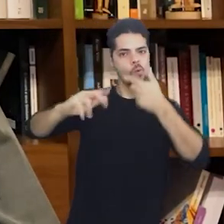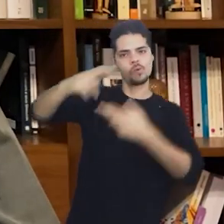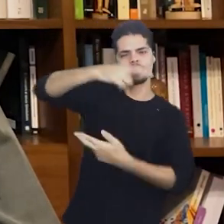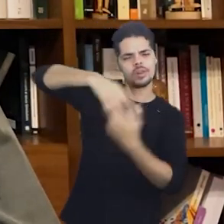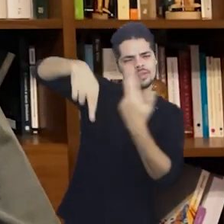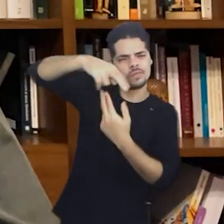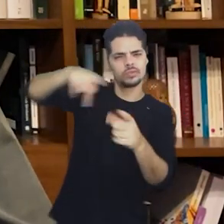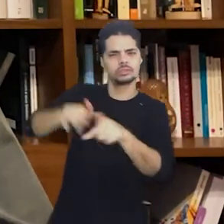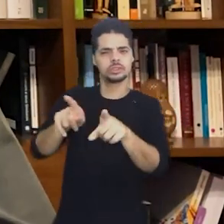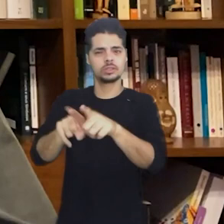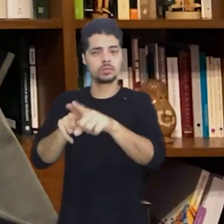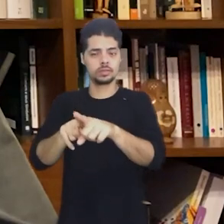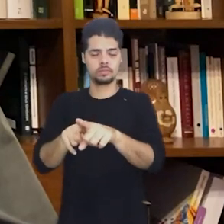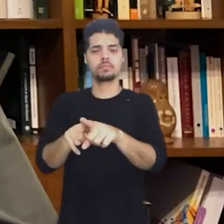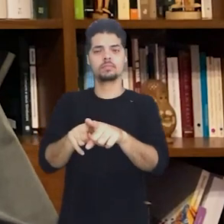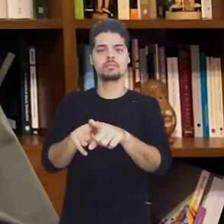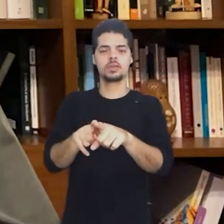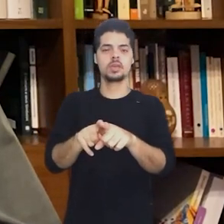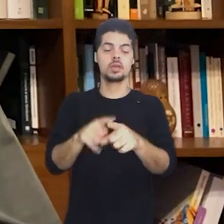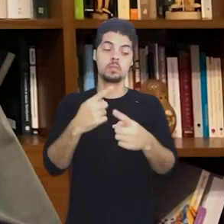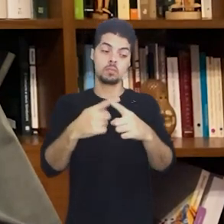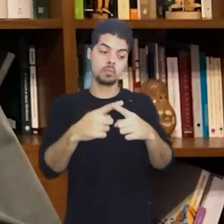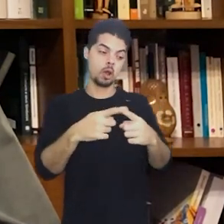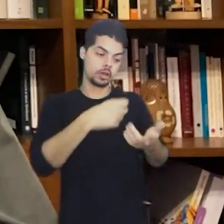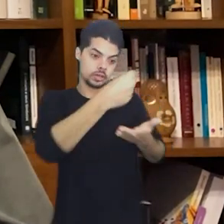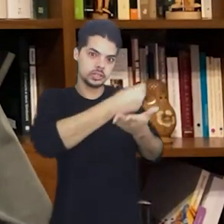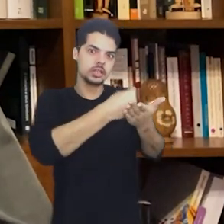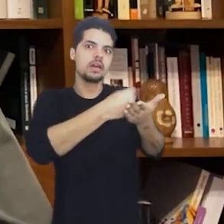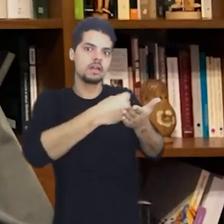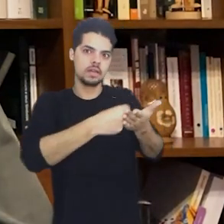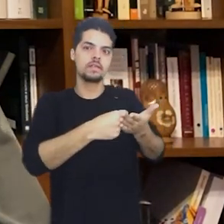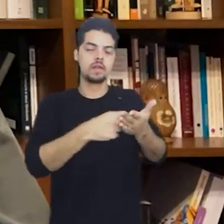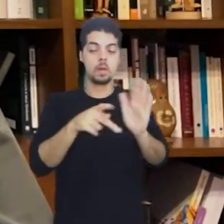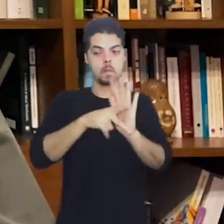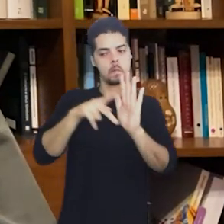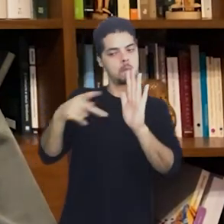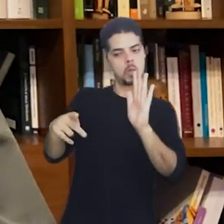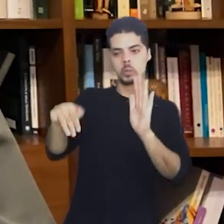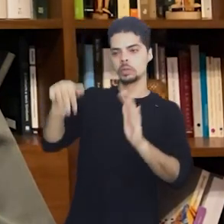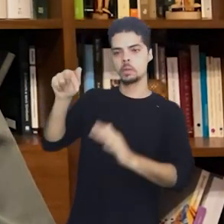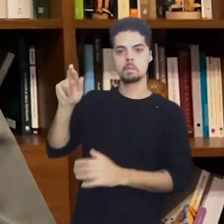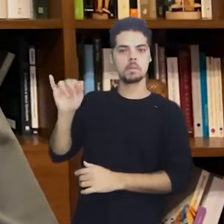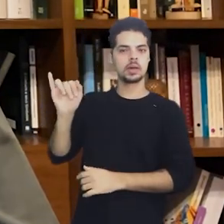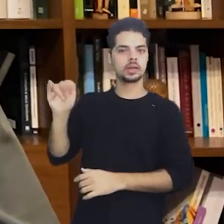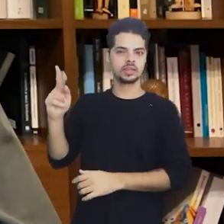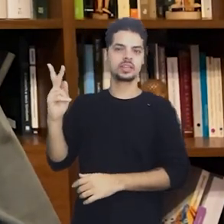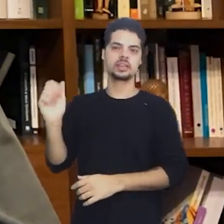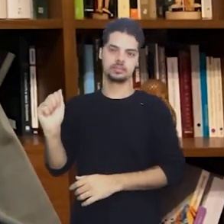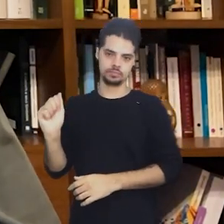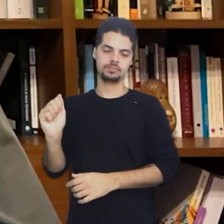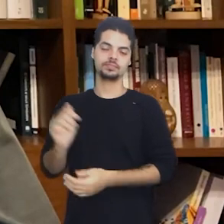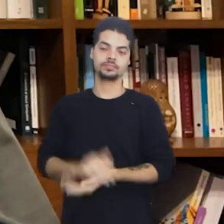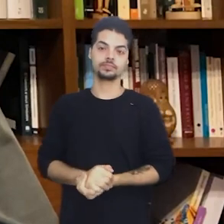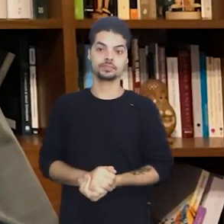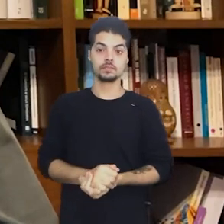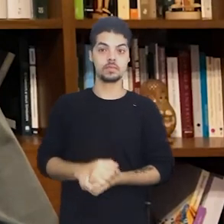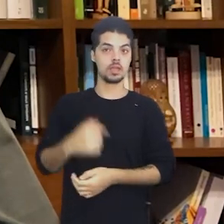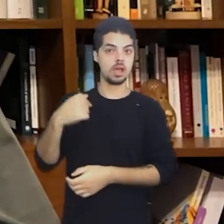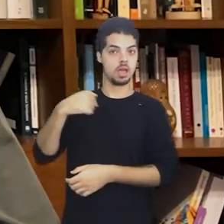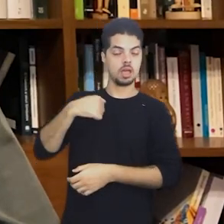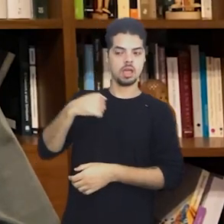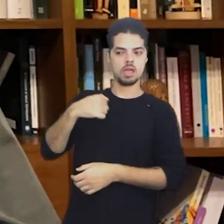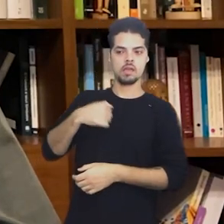e nessa obra há um volume específico sobre as forças armadas com capítulos sobre a Marinha mais recentemente